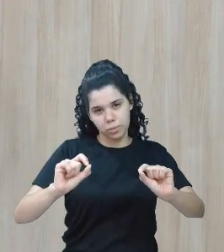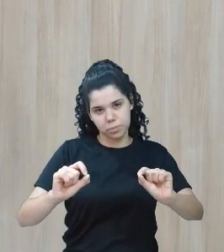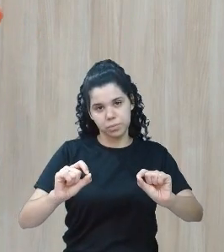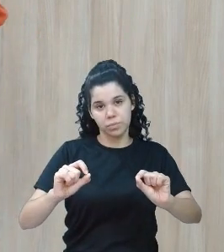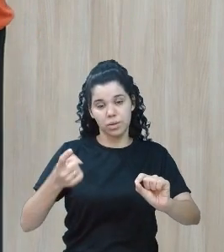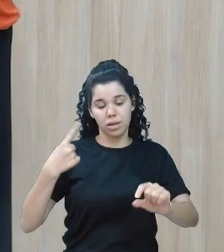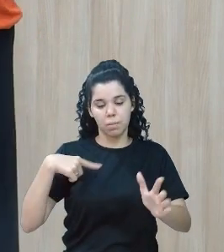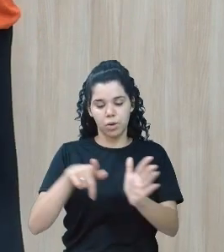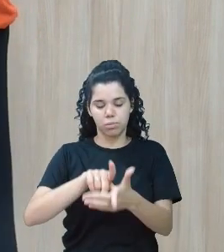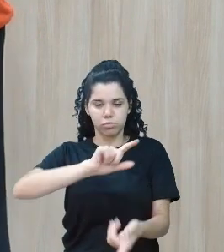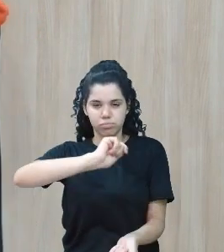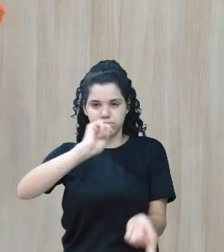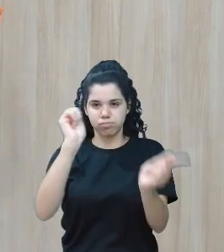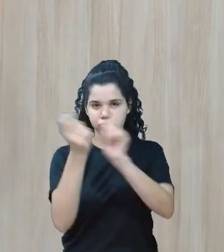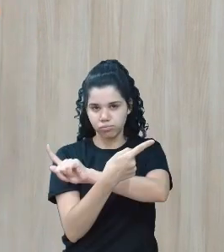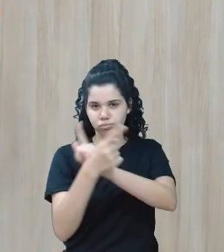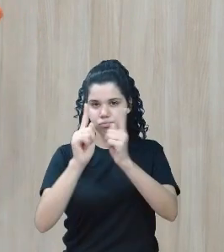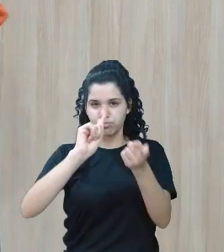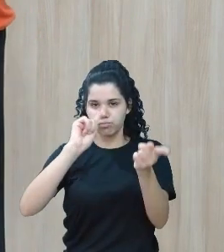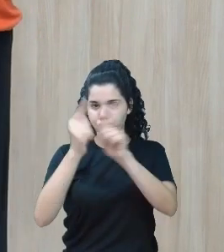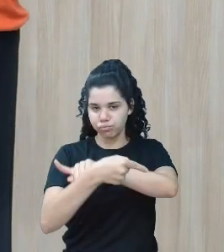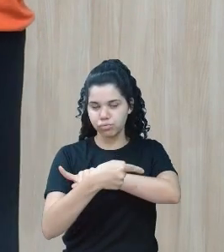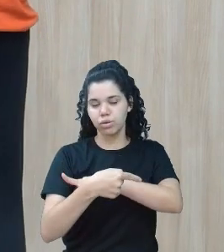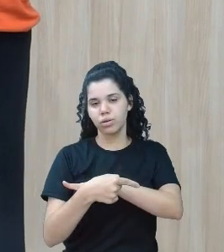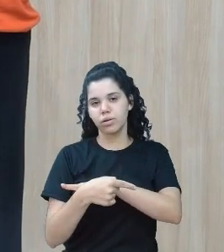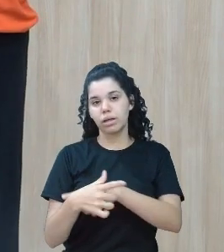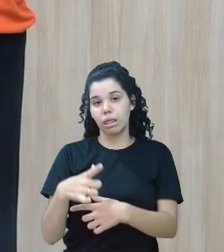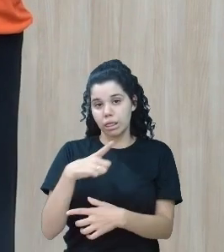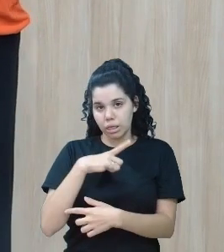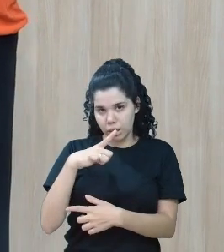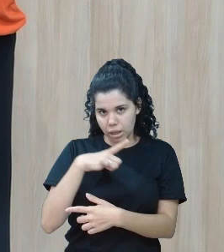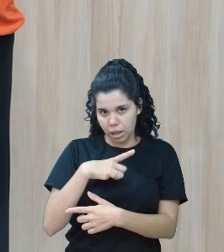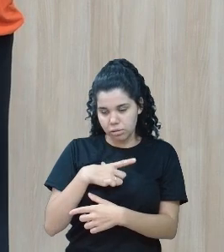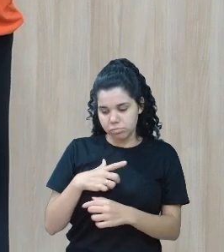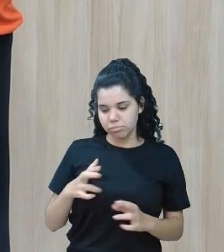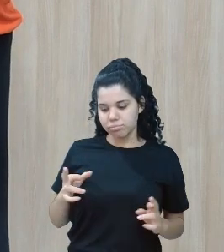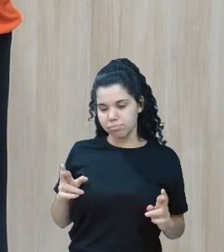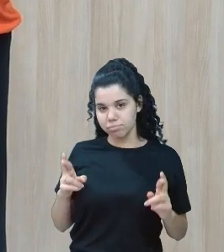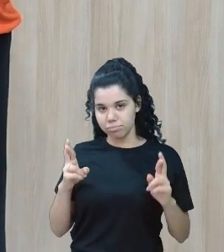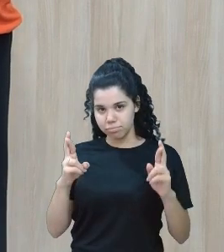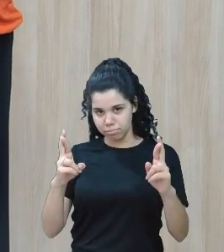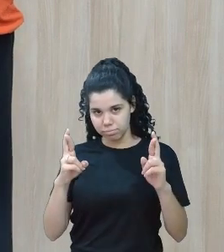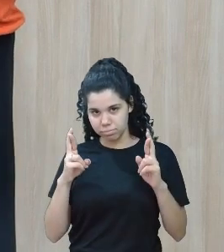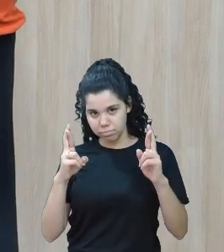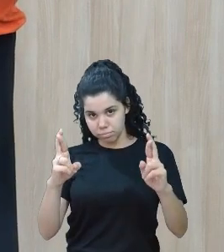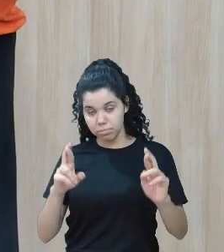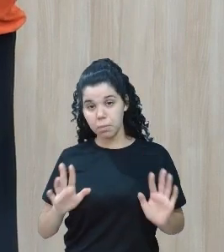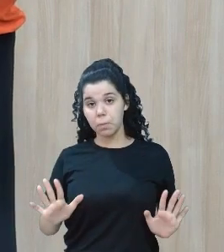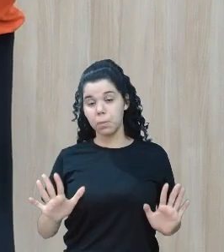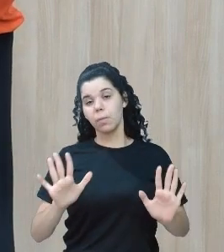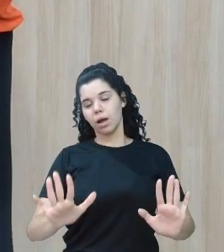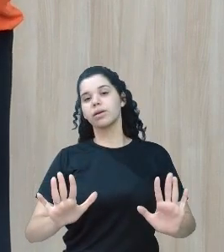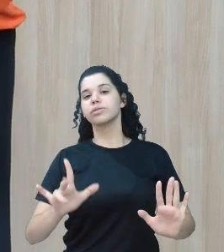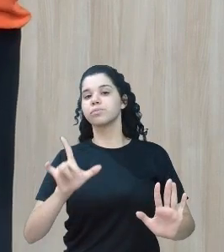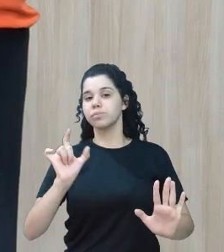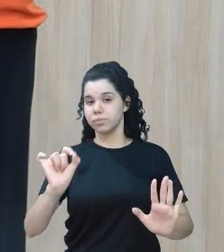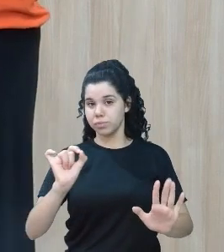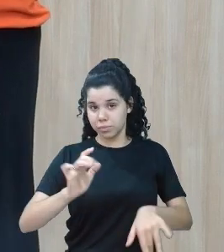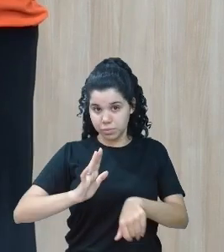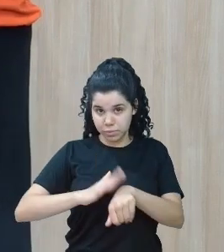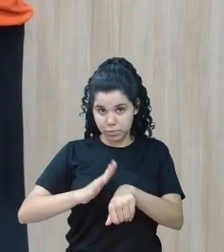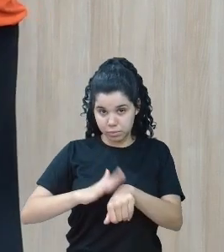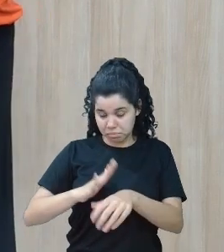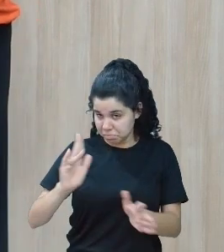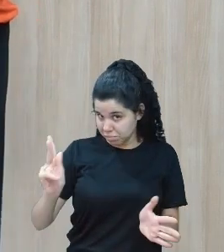de oposição, de contraste. Você tem aquela expectativa, mas, porém, quando